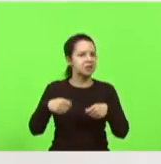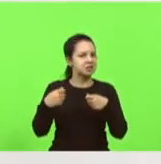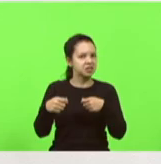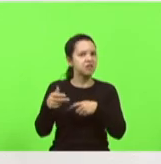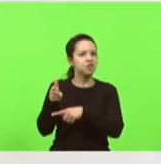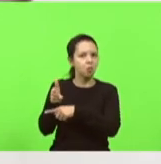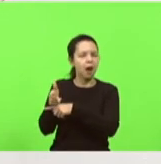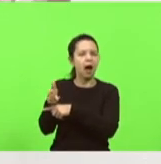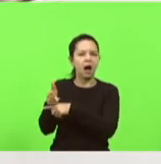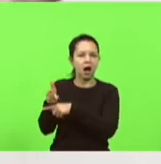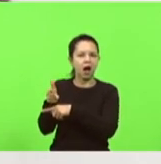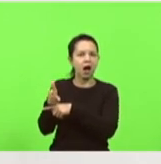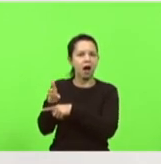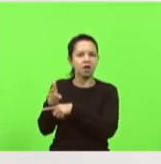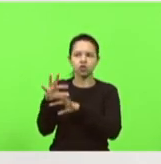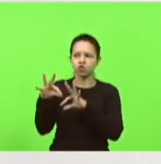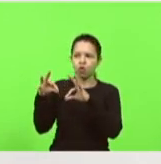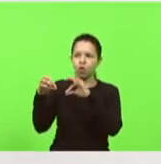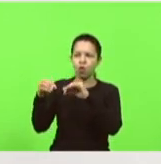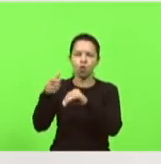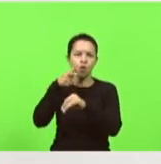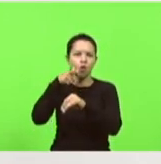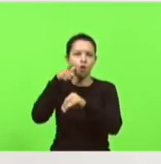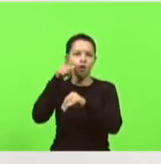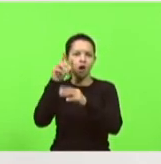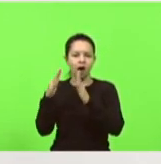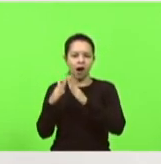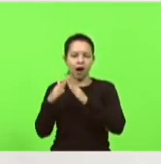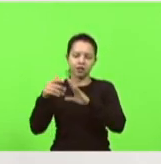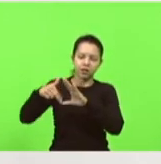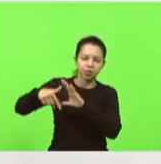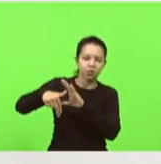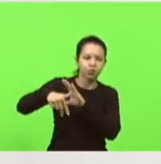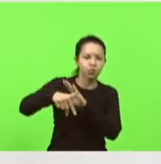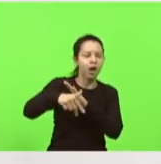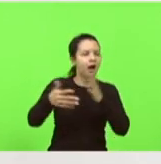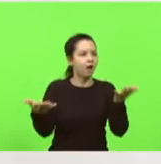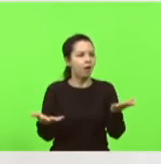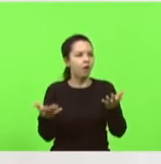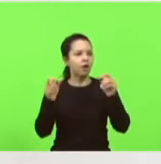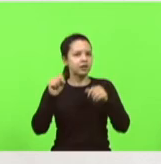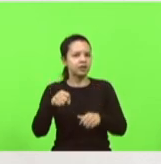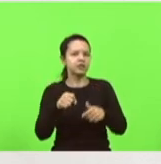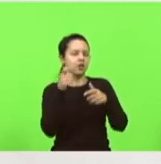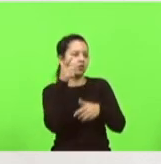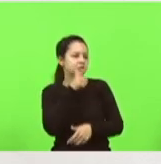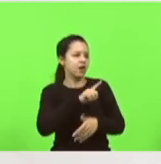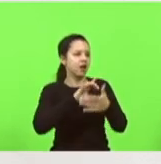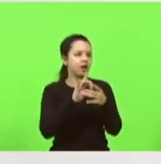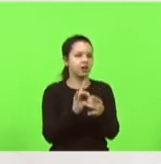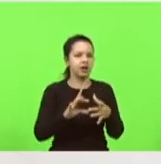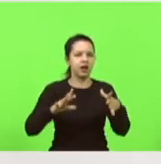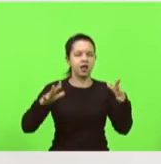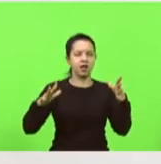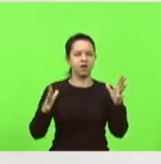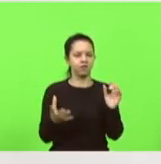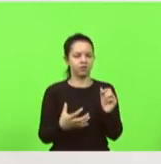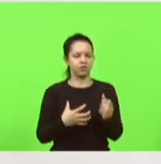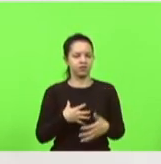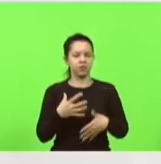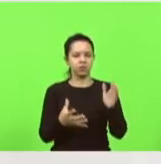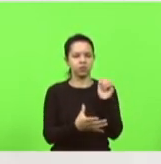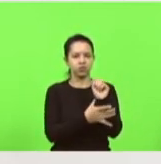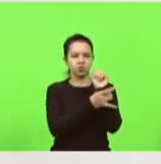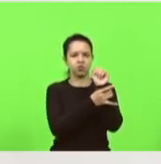isso, né? Todos eles saindo de casa, né? Ou, agora sim nós vamos conseguir sair, graças a Deus, vamos nos sentir seguros, né?